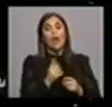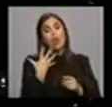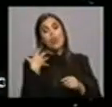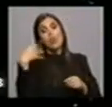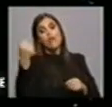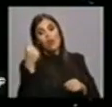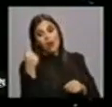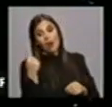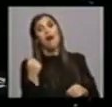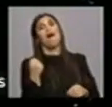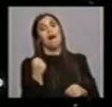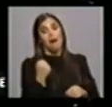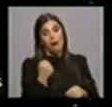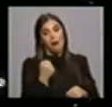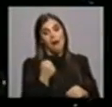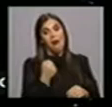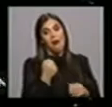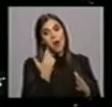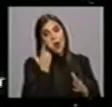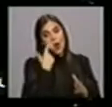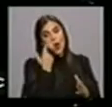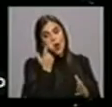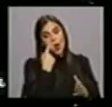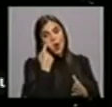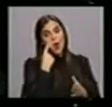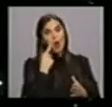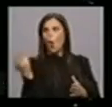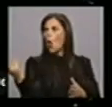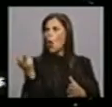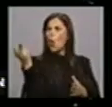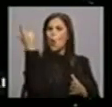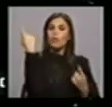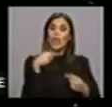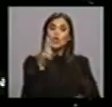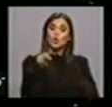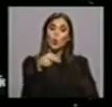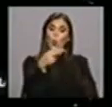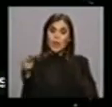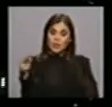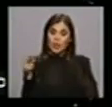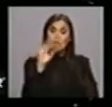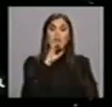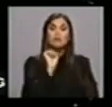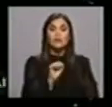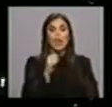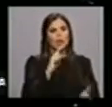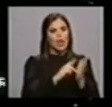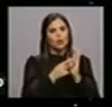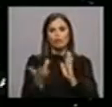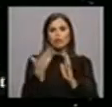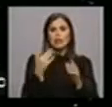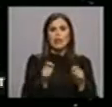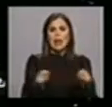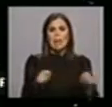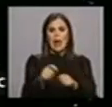até a um espectrómetro de massa de última geração que existe na Suíça. Olha, é um bicho tecnológico também de uma garagem. E o que é que